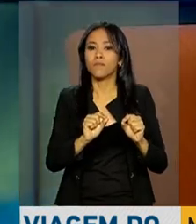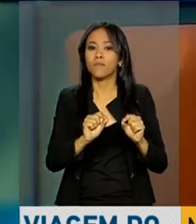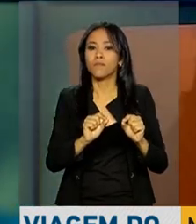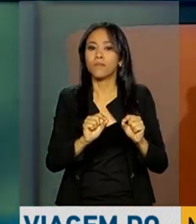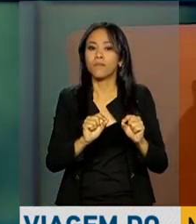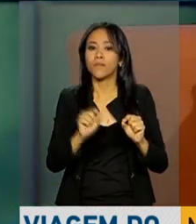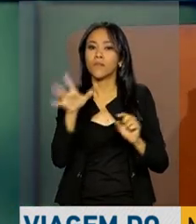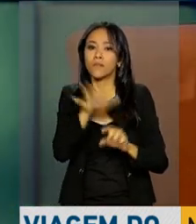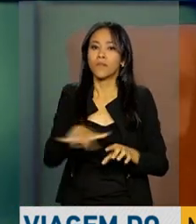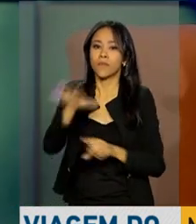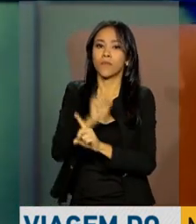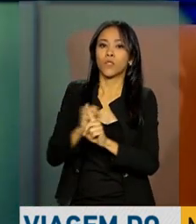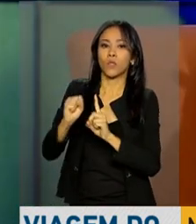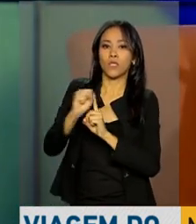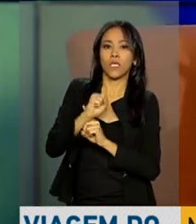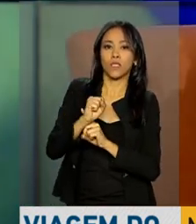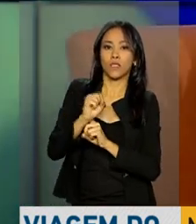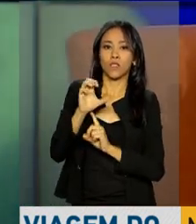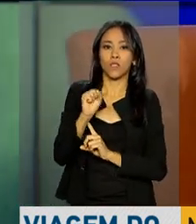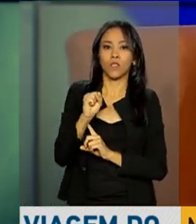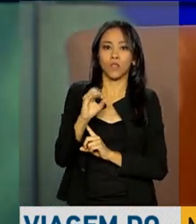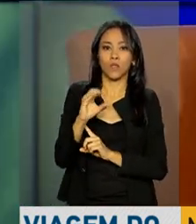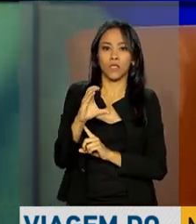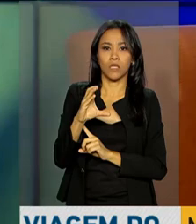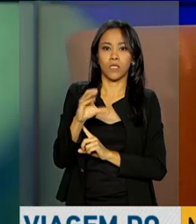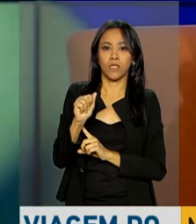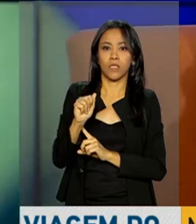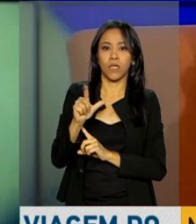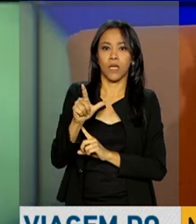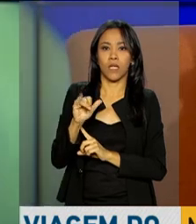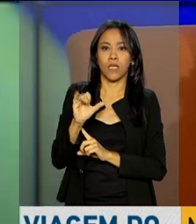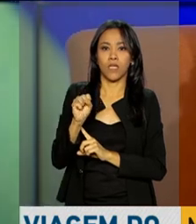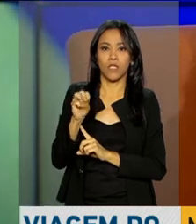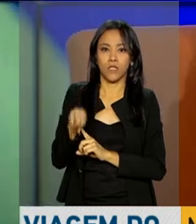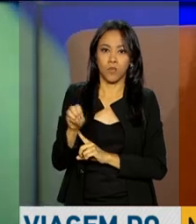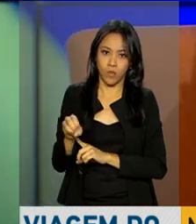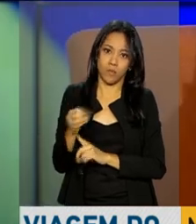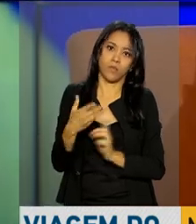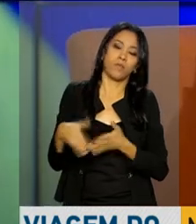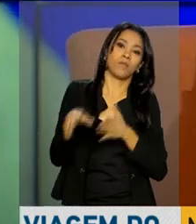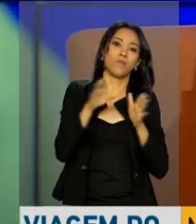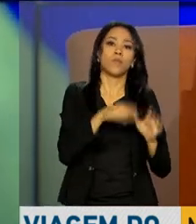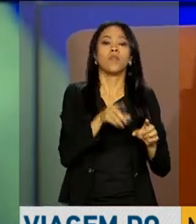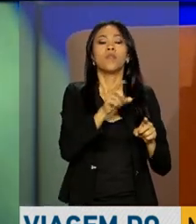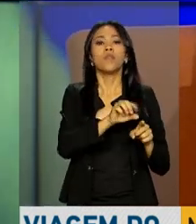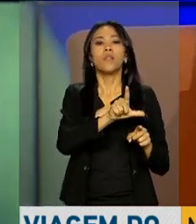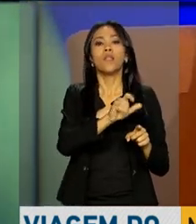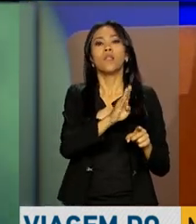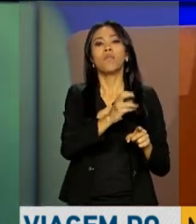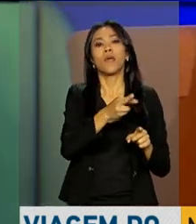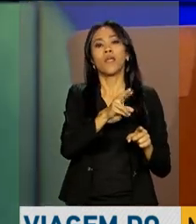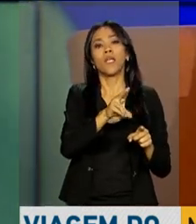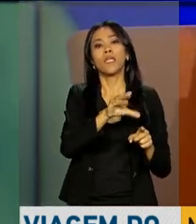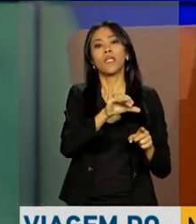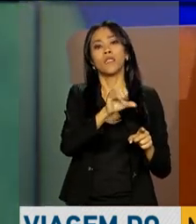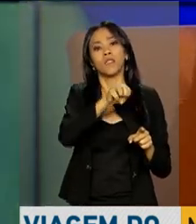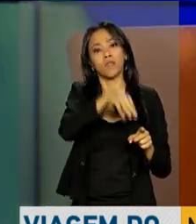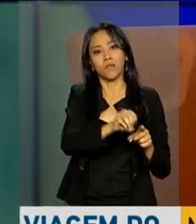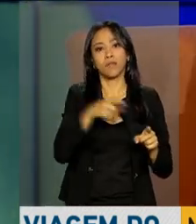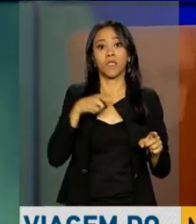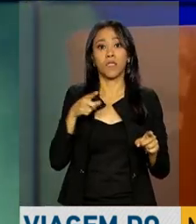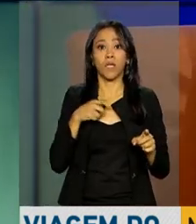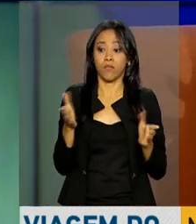do socialismo com o liberalismo. Então, há preceitos de natureza eminentemente social e preceitos de